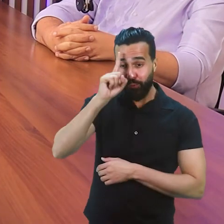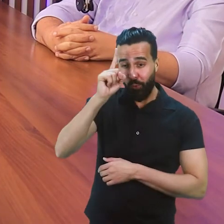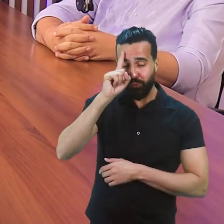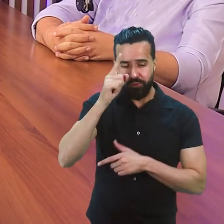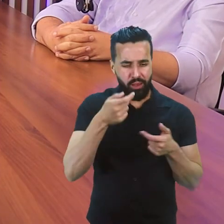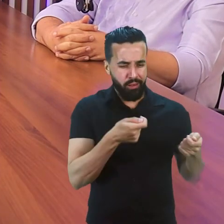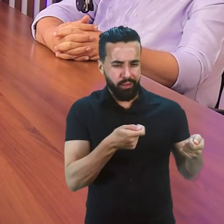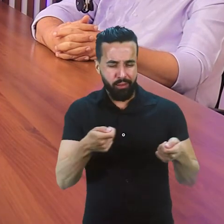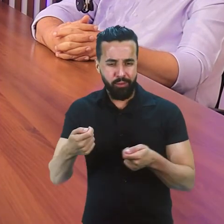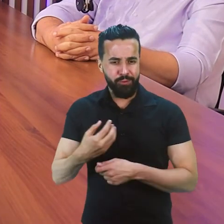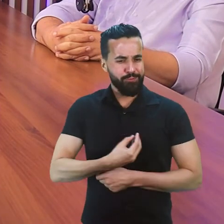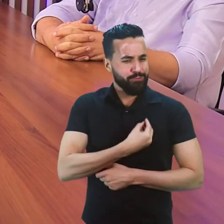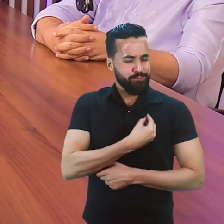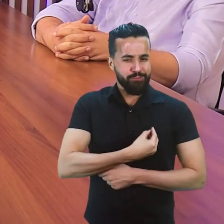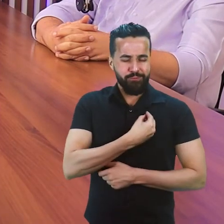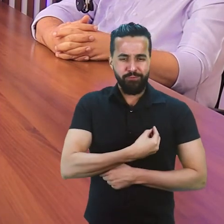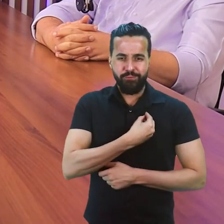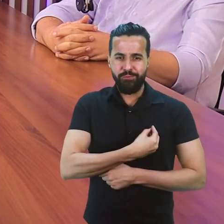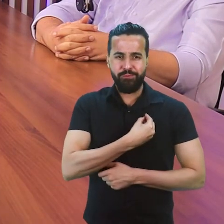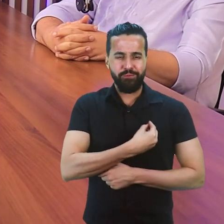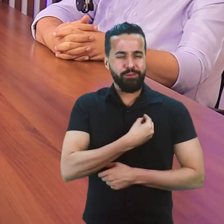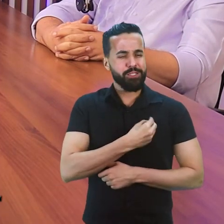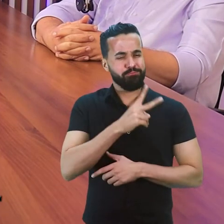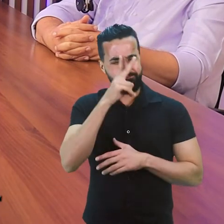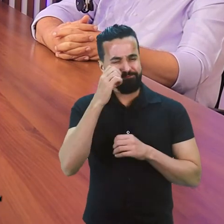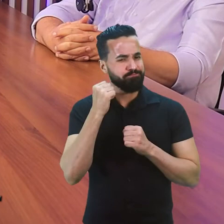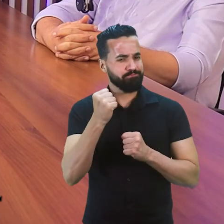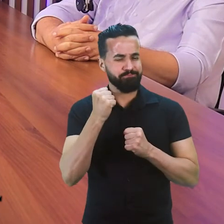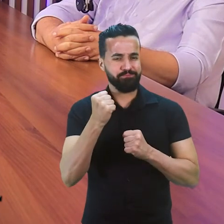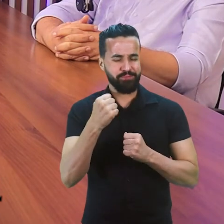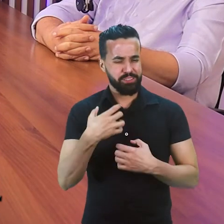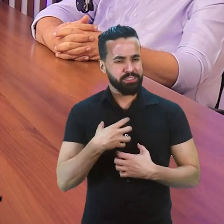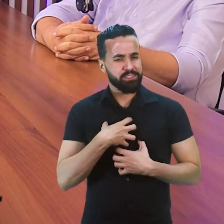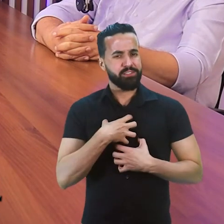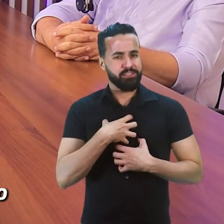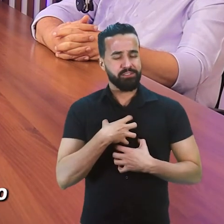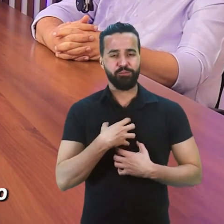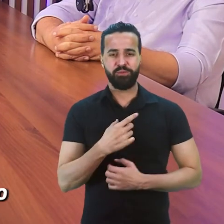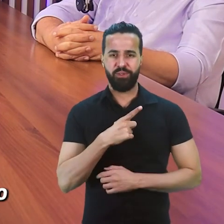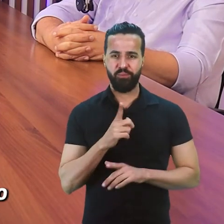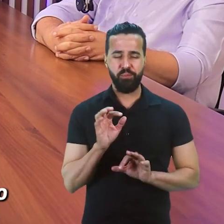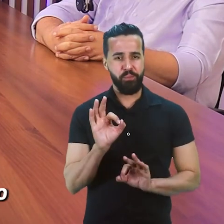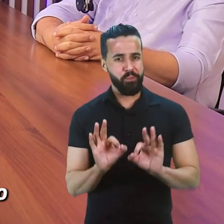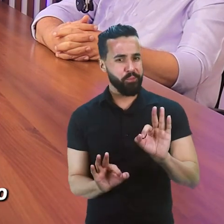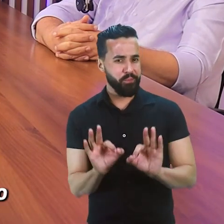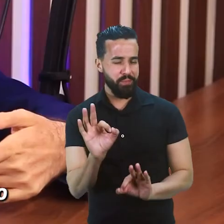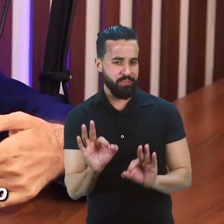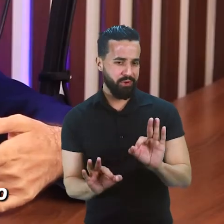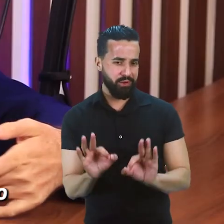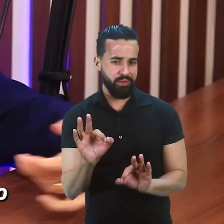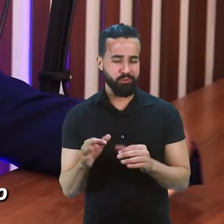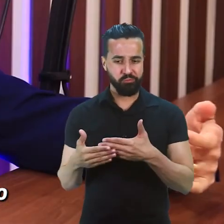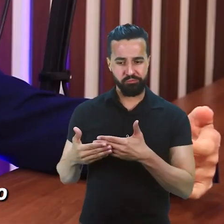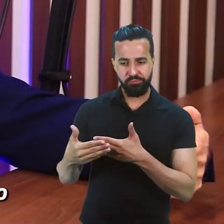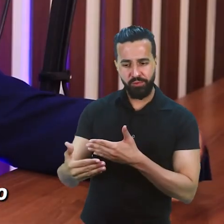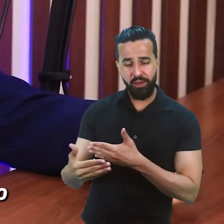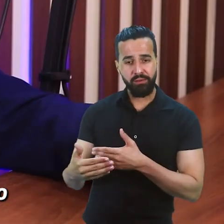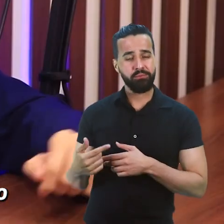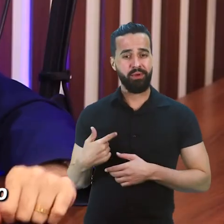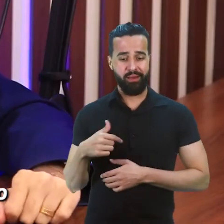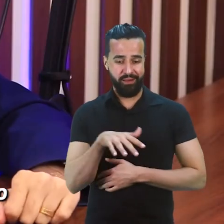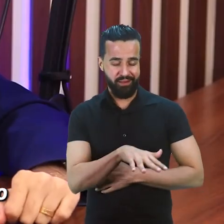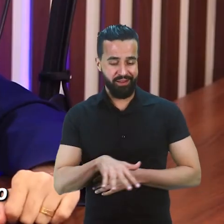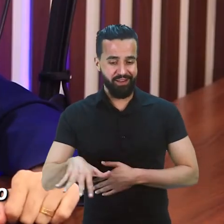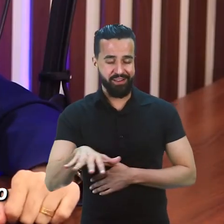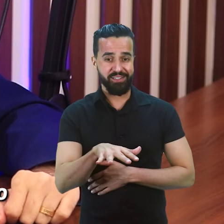forma intensa, cada dia de forma intensa. A gente tem realmente alguns planos, eu me encampei nessa